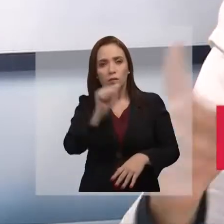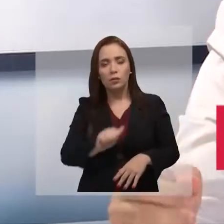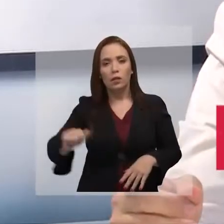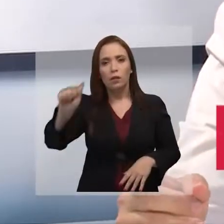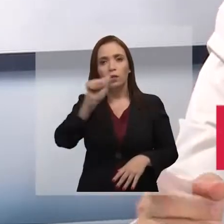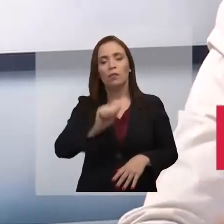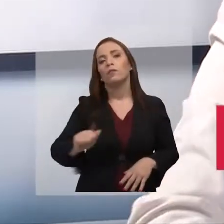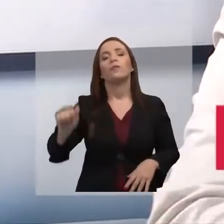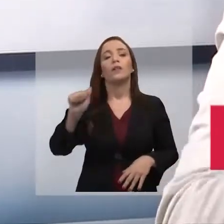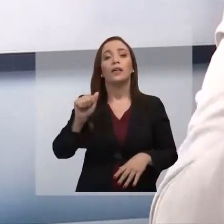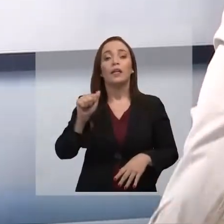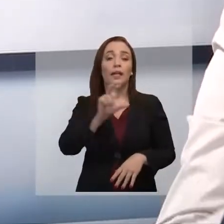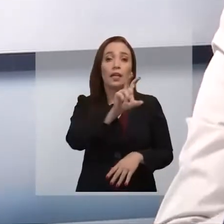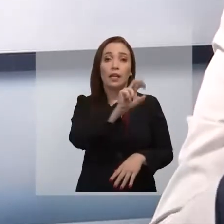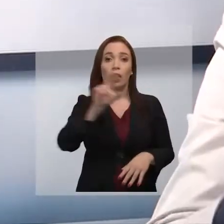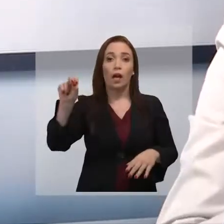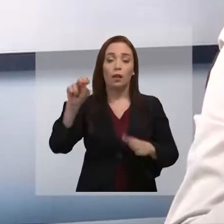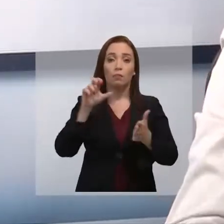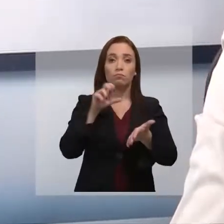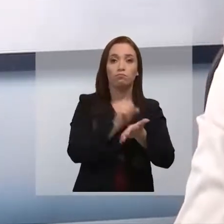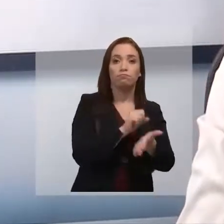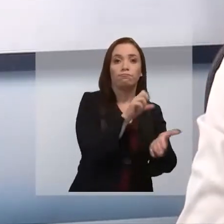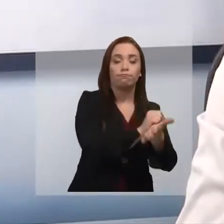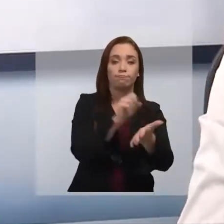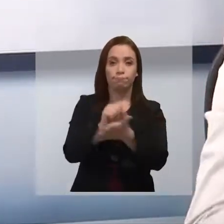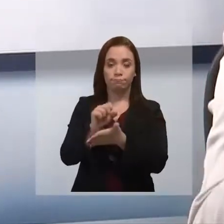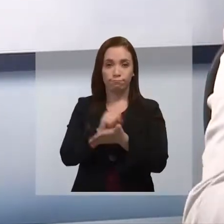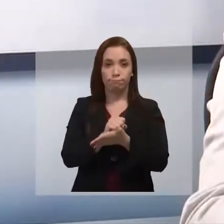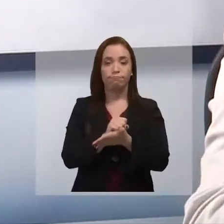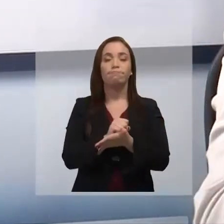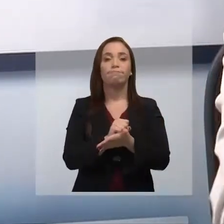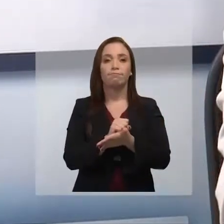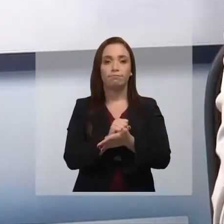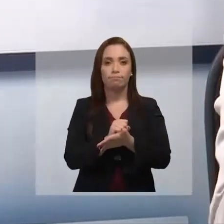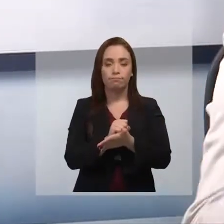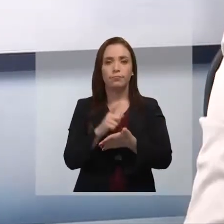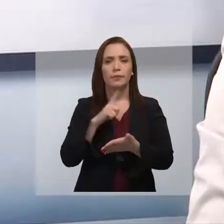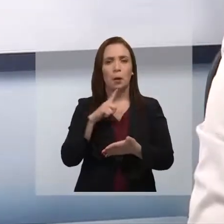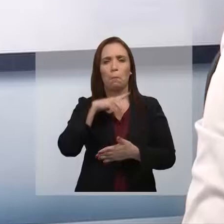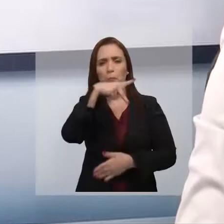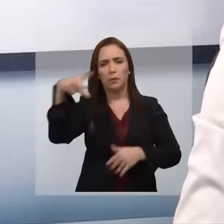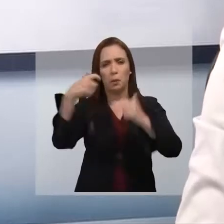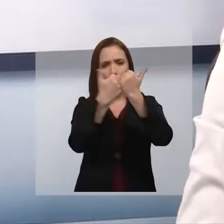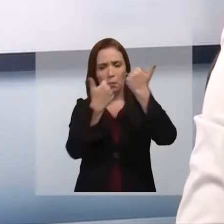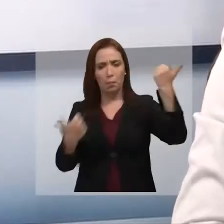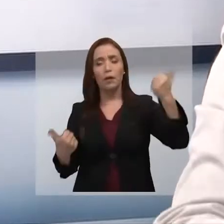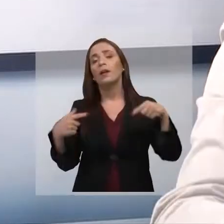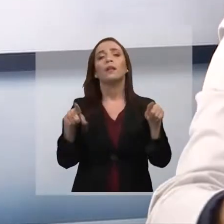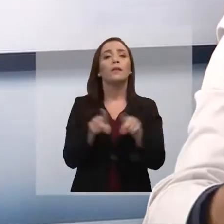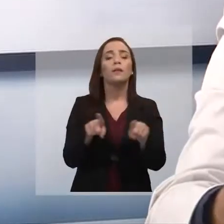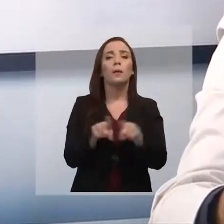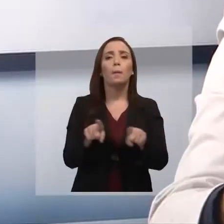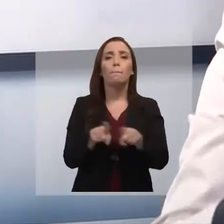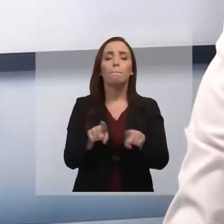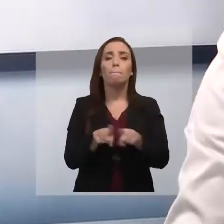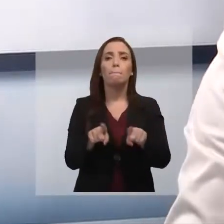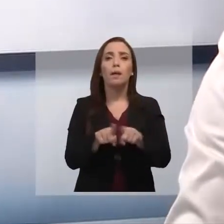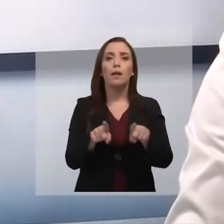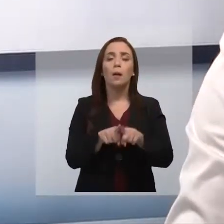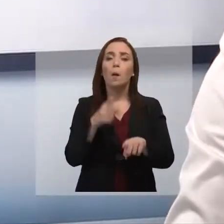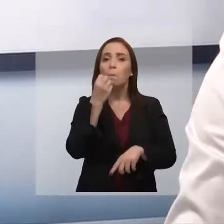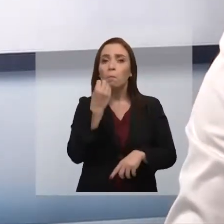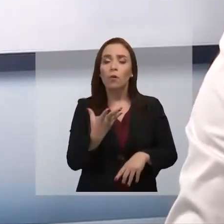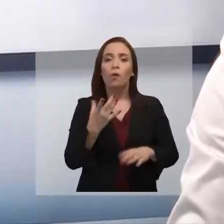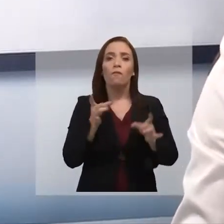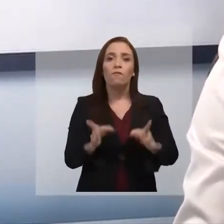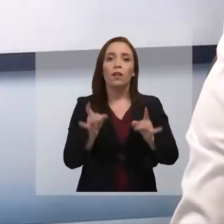dos Camelôs de Fortaleza, com mais de 500 camelôs participando dela. Tem à frente lá a Silviane, Verinha e outros. E a gente trouxe o